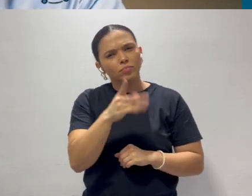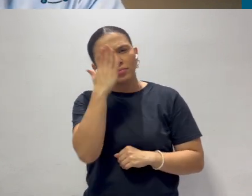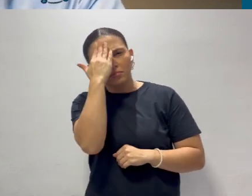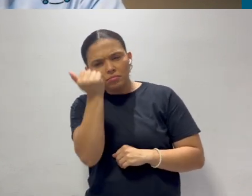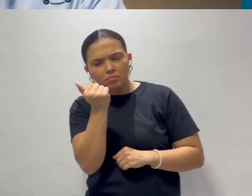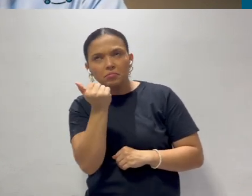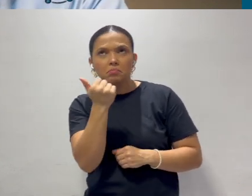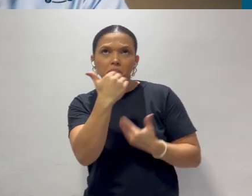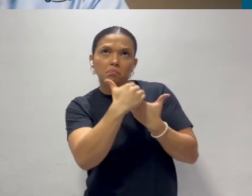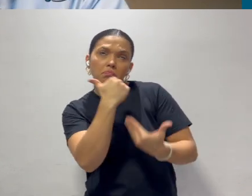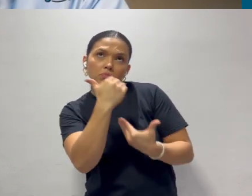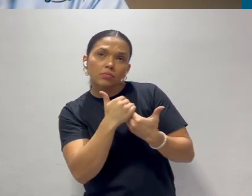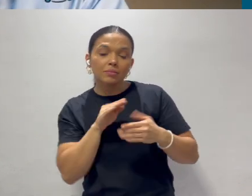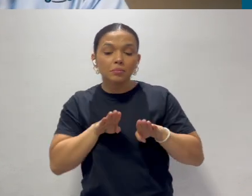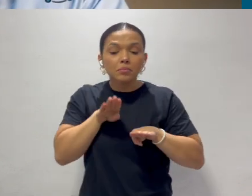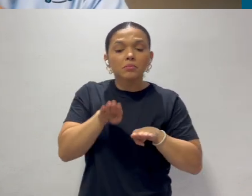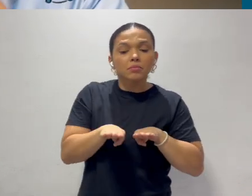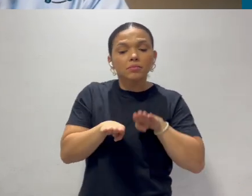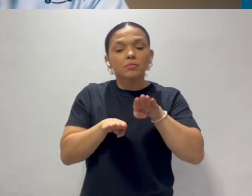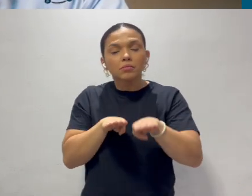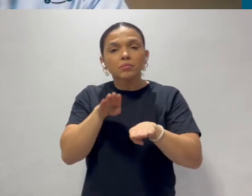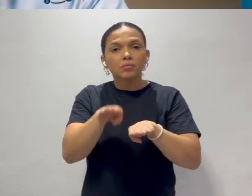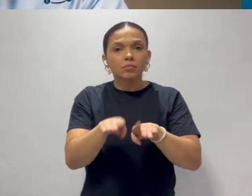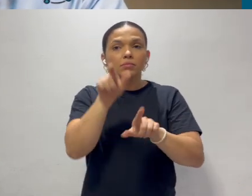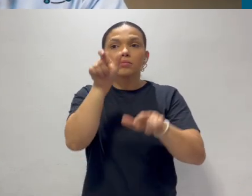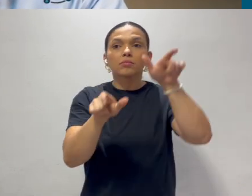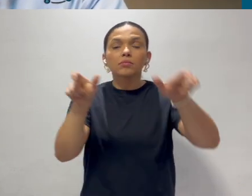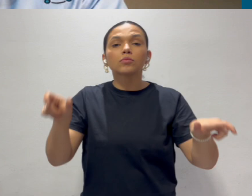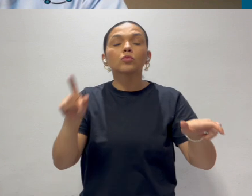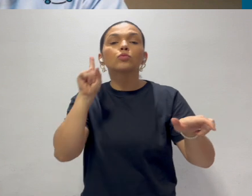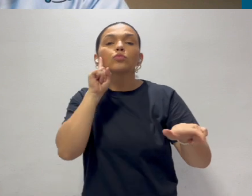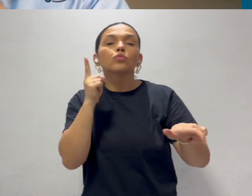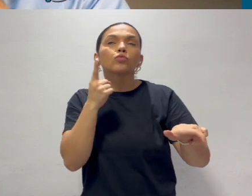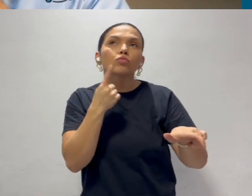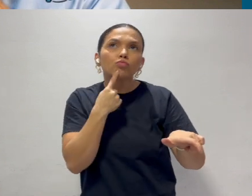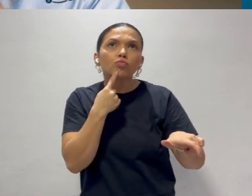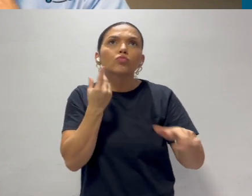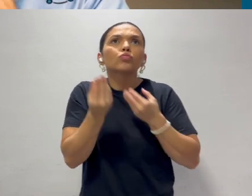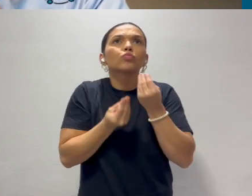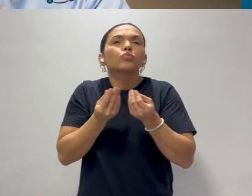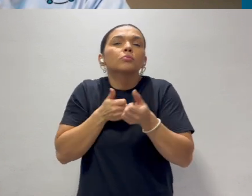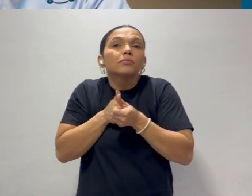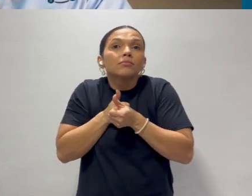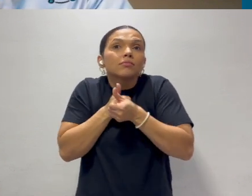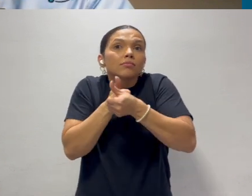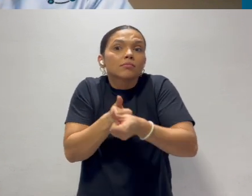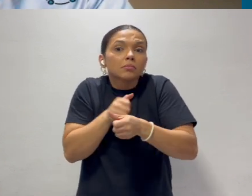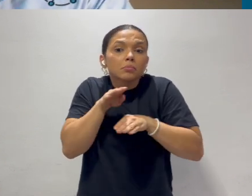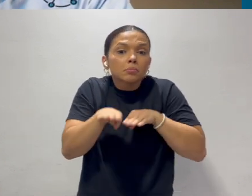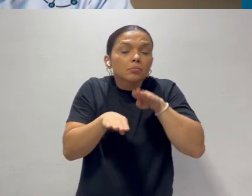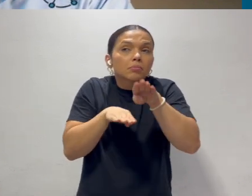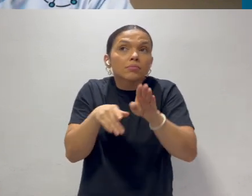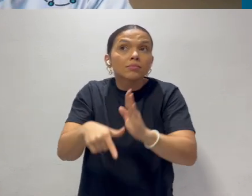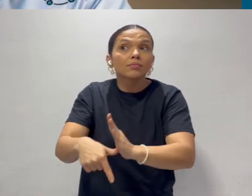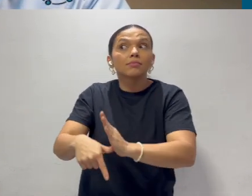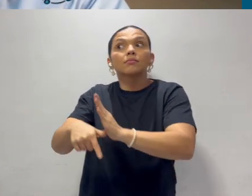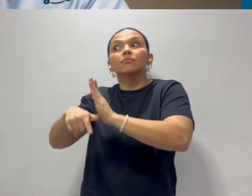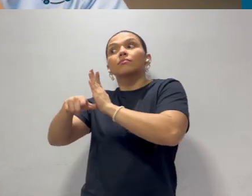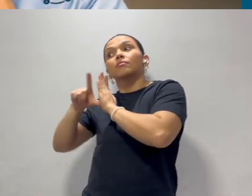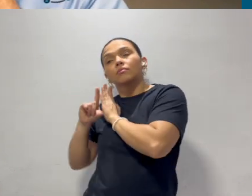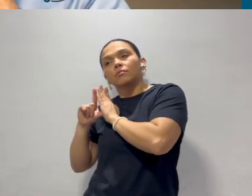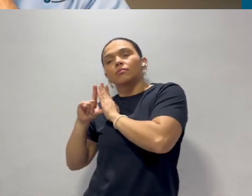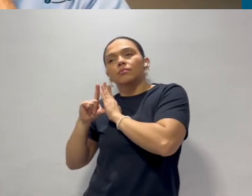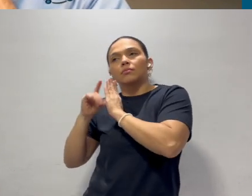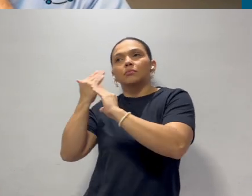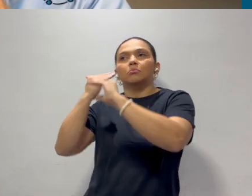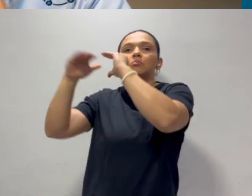a passo para a pessoa com deficiência auditiva cumprir antes de encaminhar o